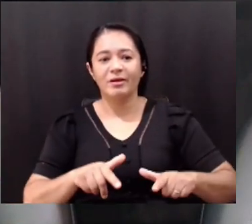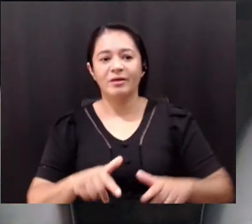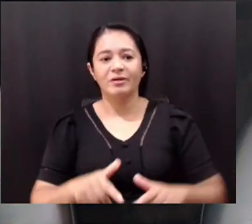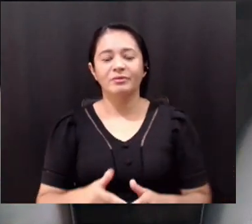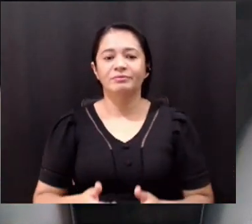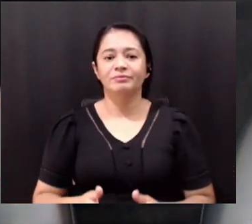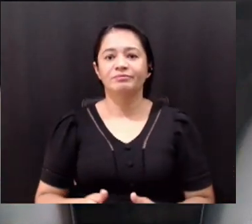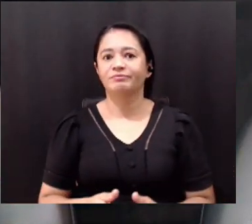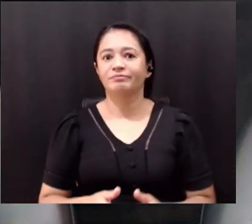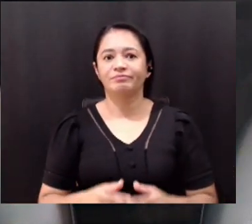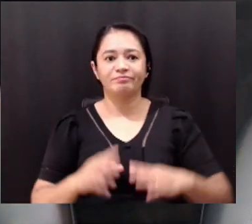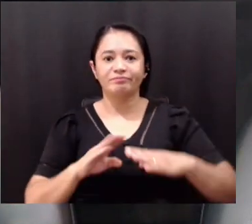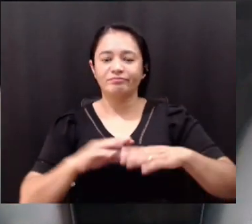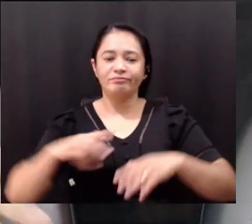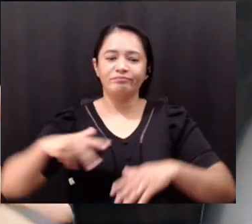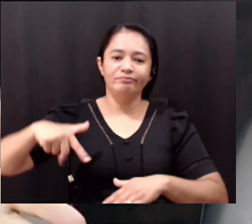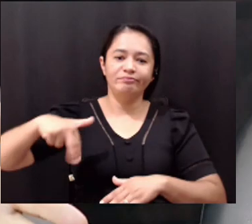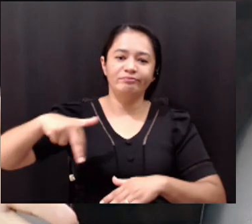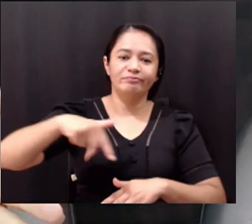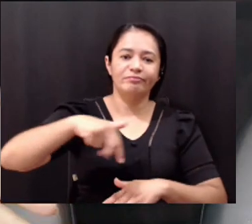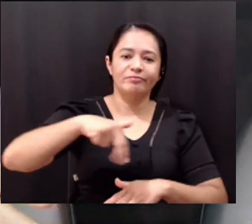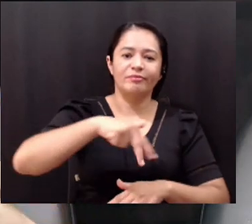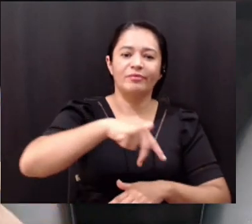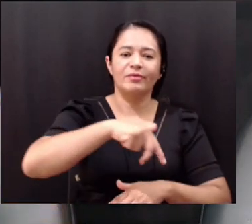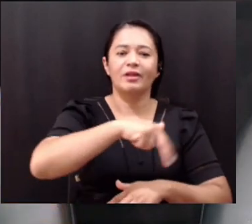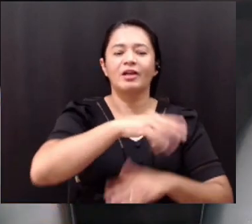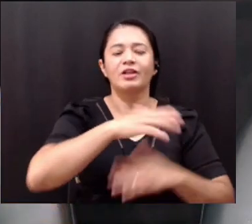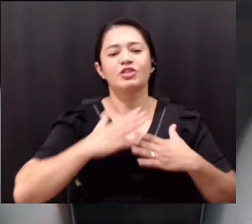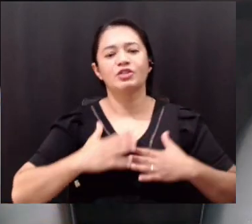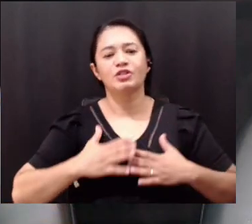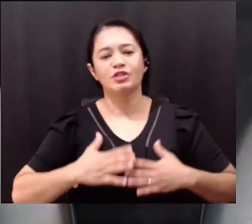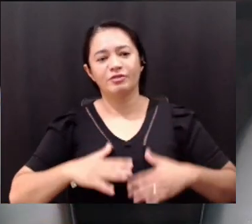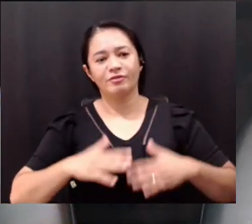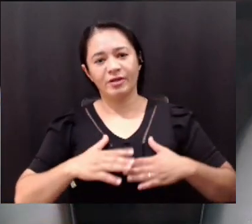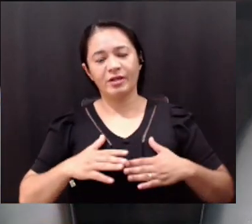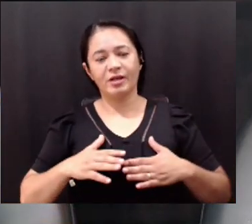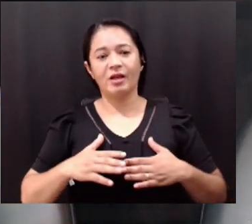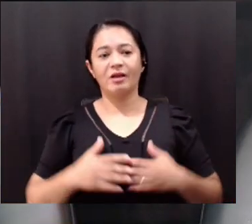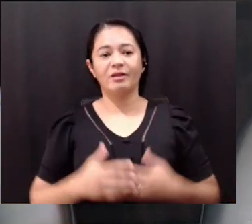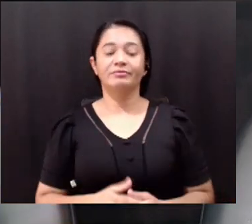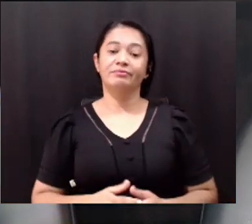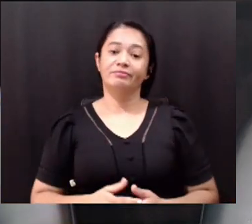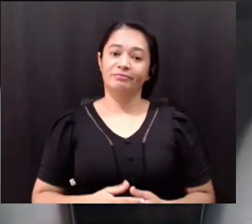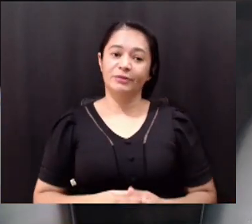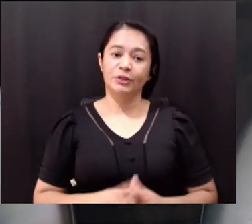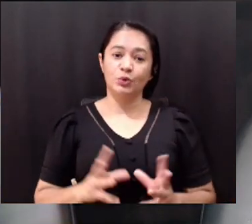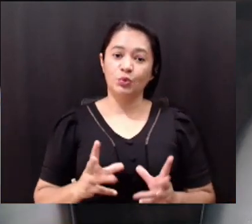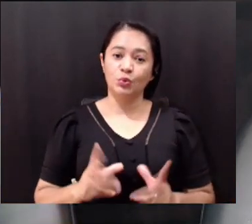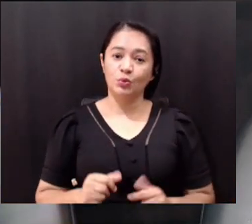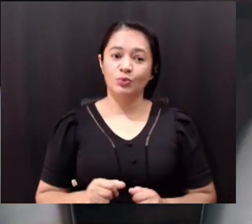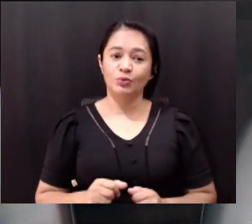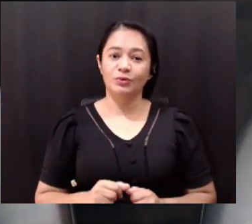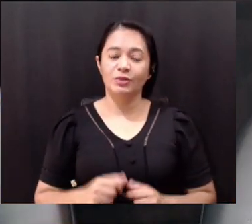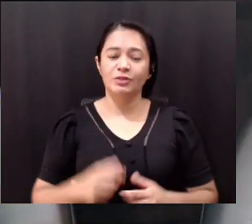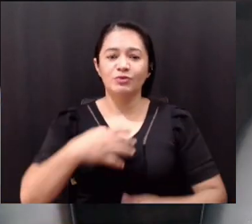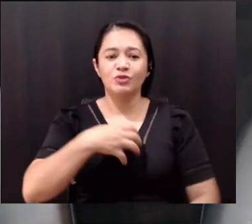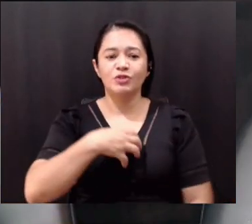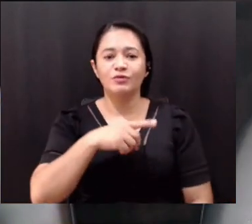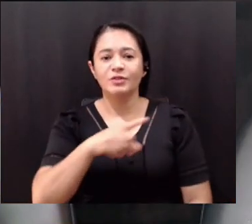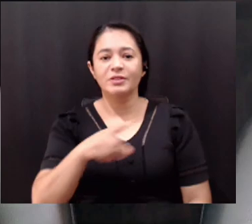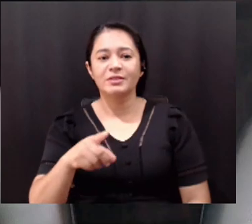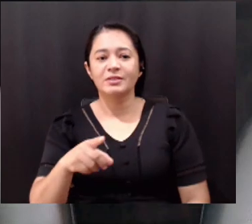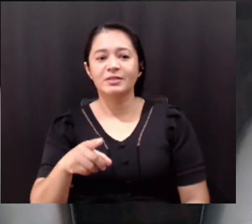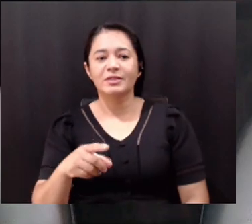quadras antes, e caminhando leve, ou o contrário, quando você for para casa. Tudo isso são formas de você trazer algo